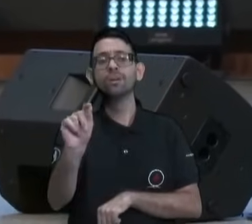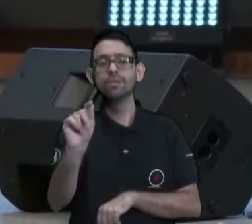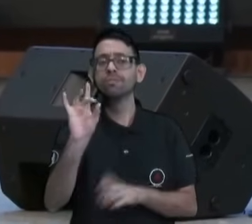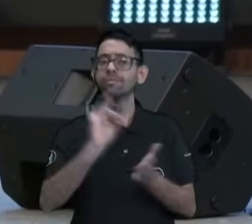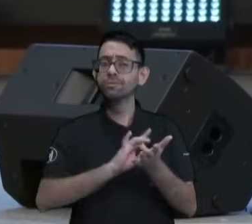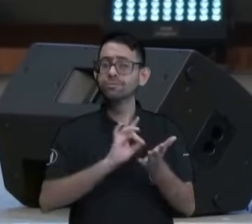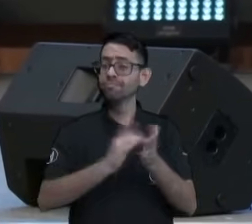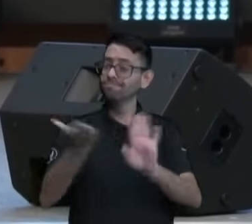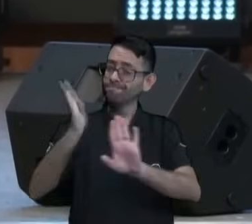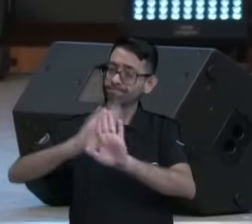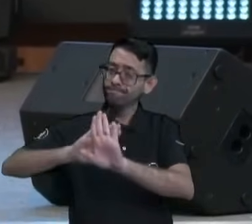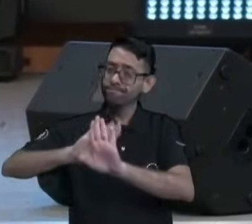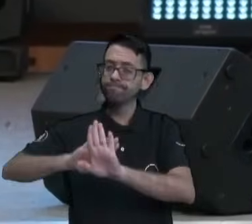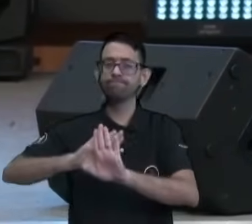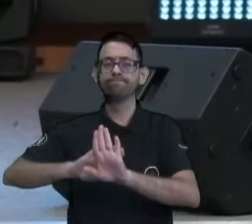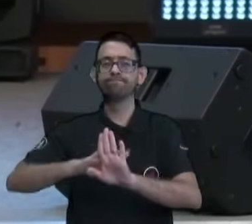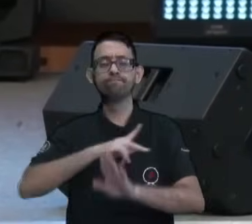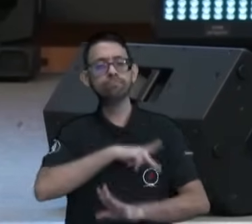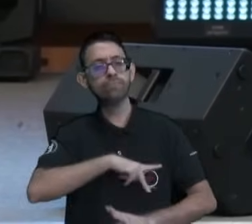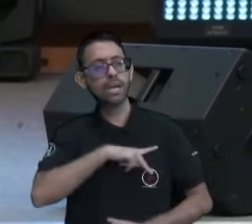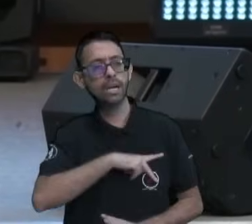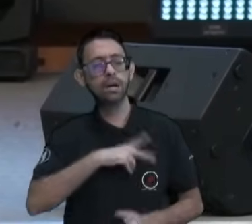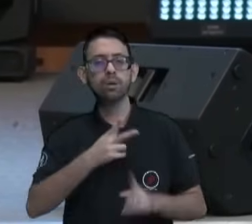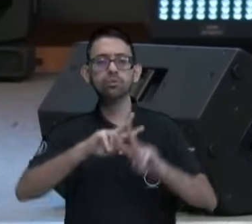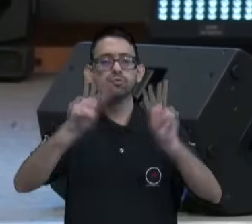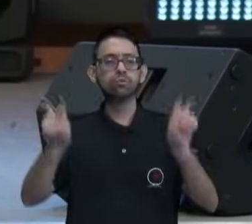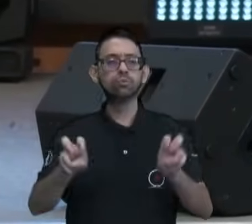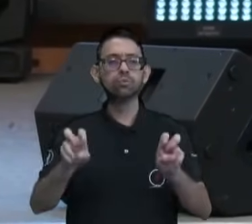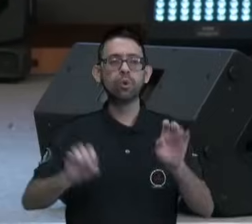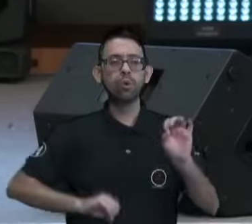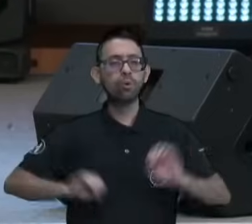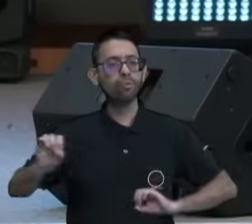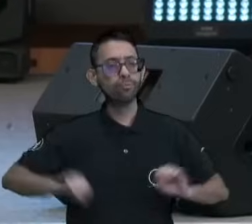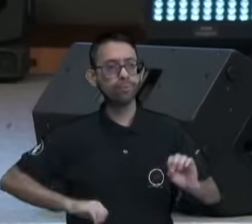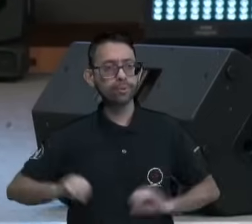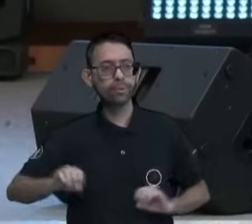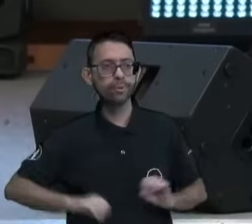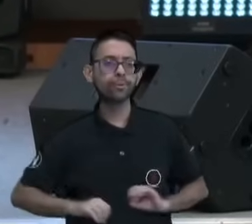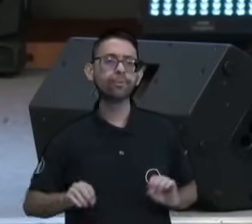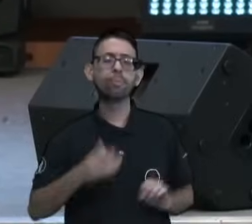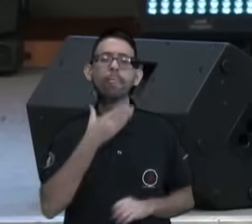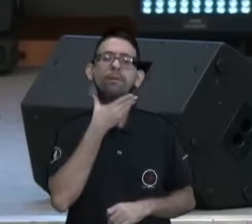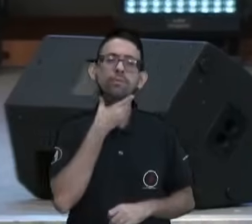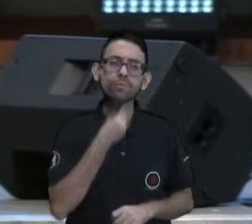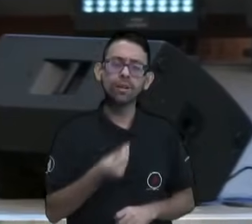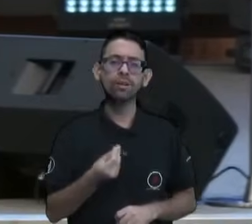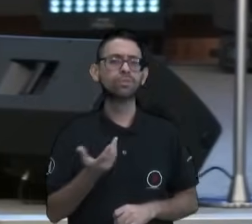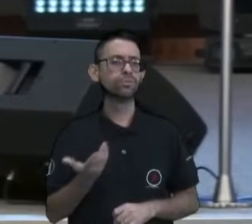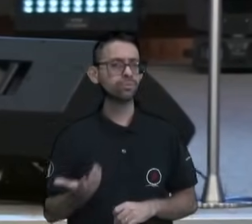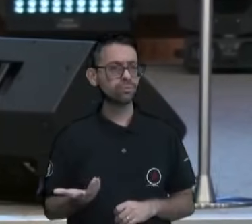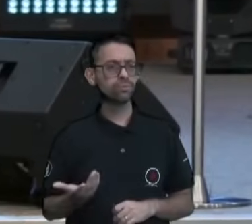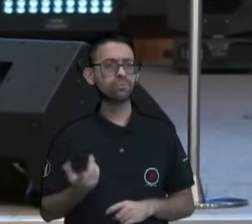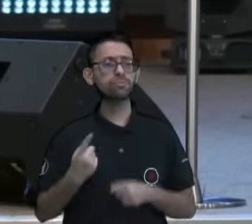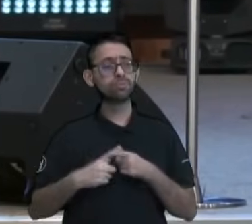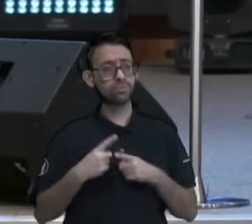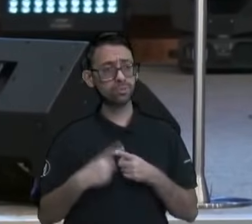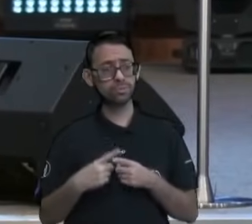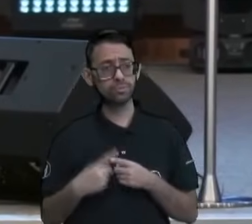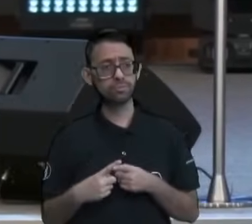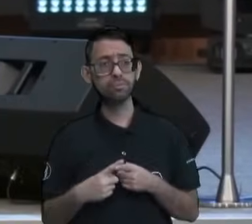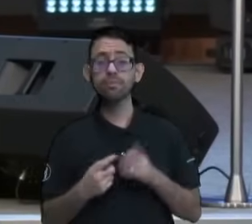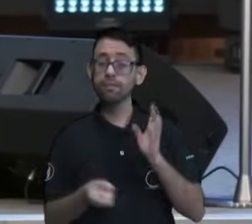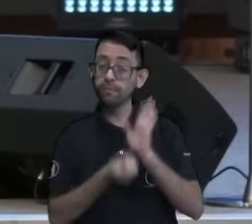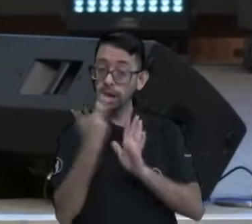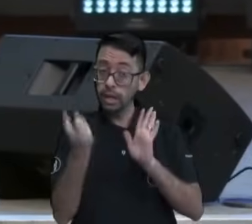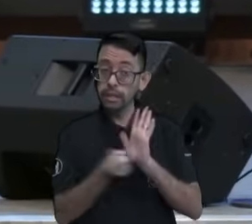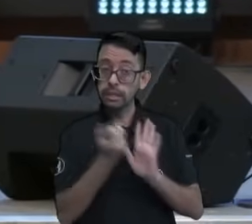Paulo chama de obreiros fraudulentos por quê Porque estão falsificando o Evangelho